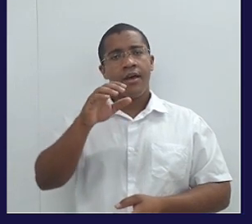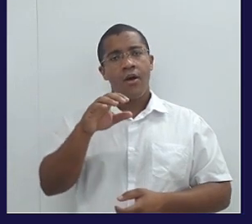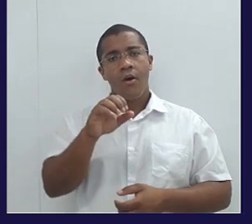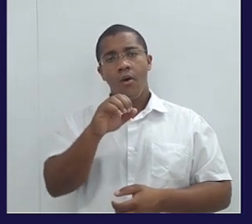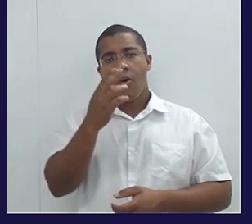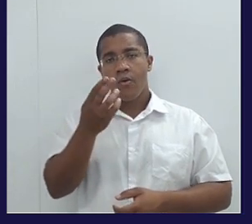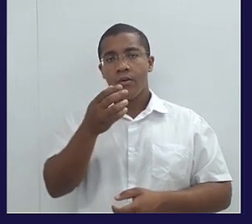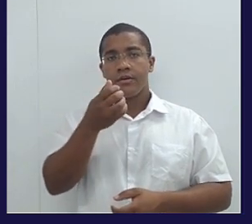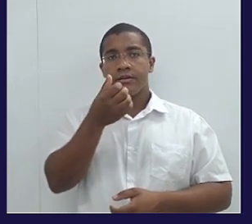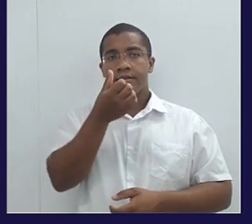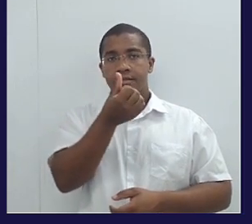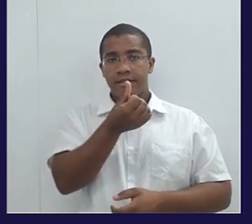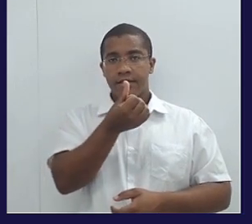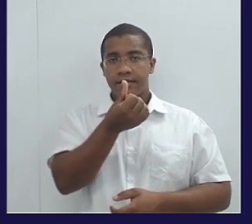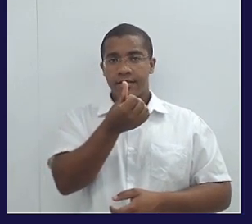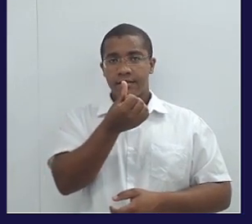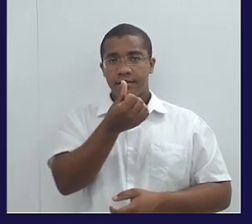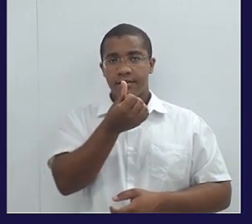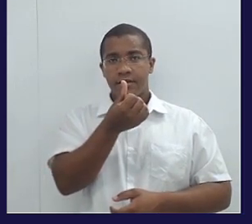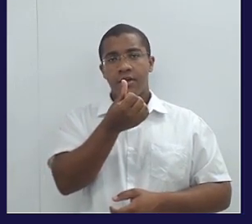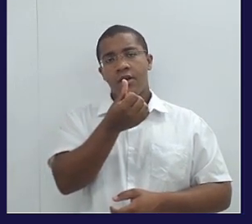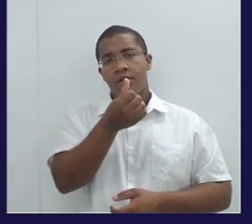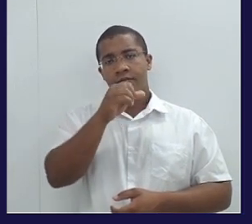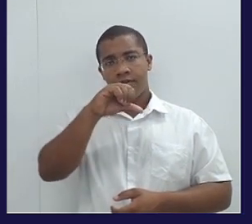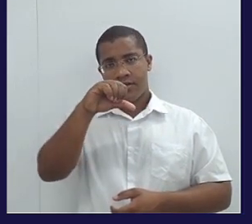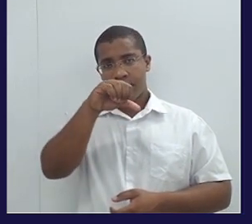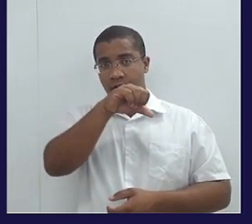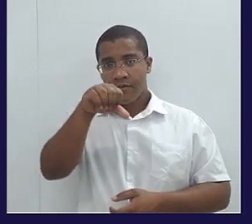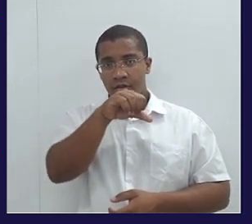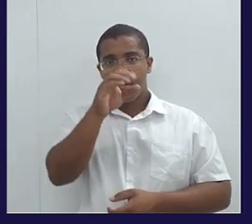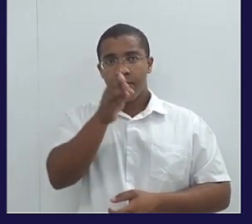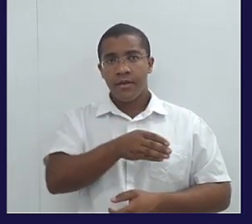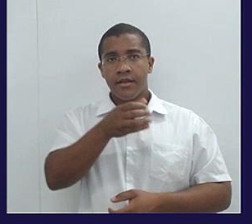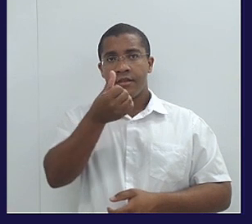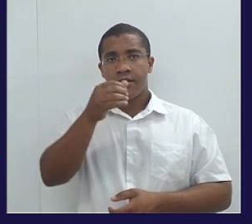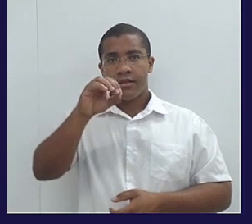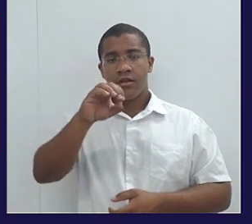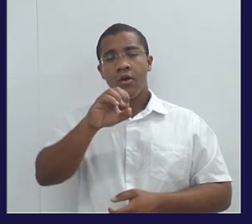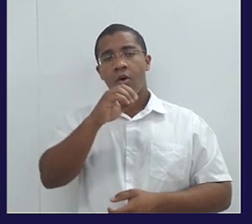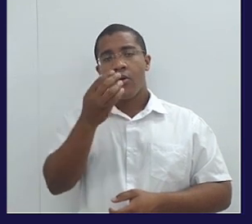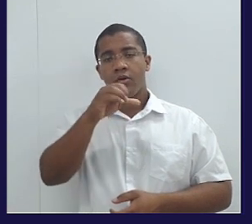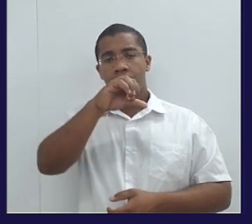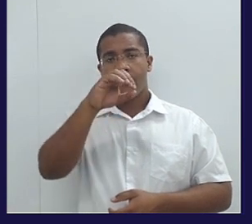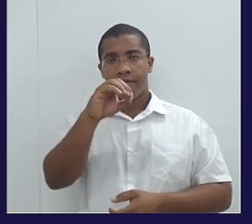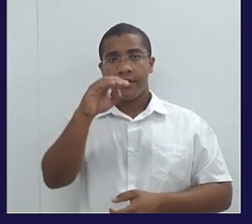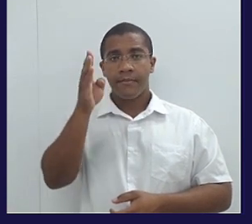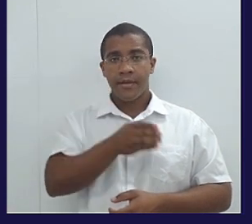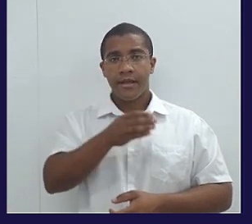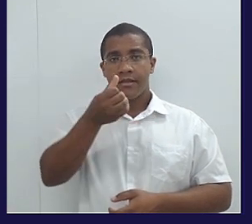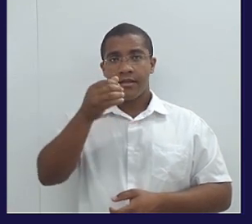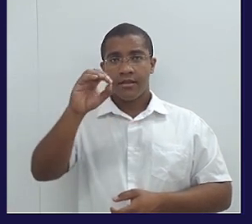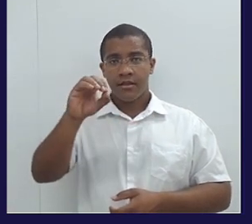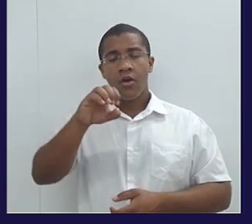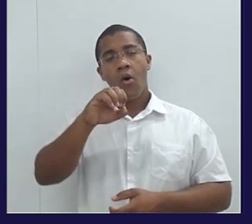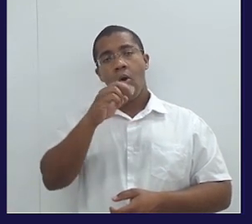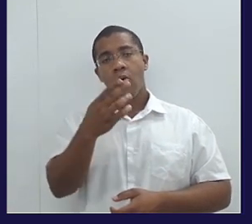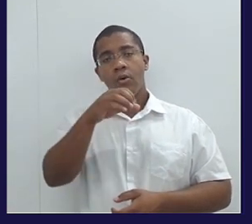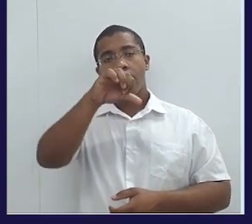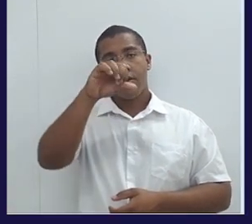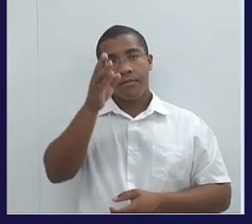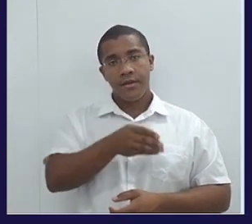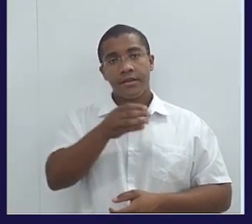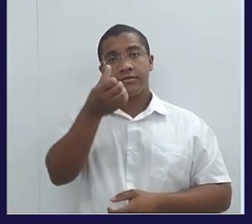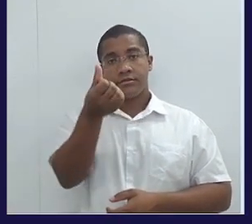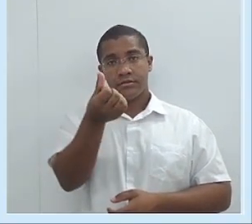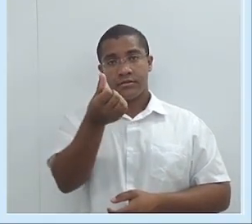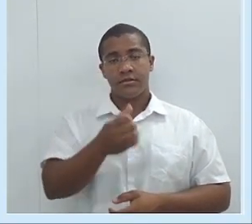fala 99 por 69, ou 90 por 60, ou se não, eu posso dizer 9 por